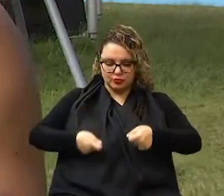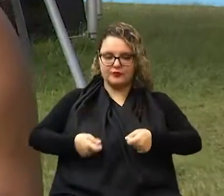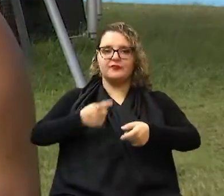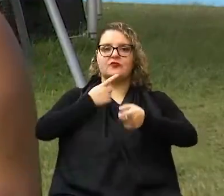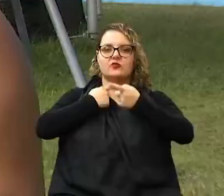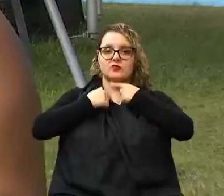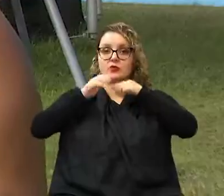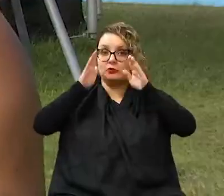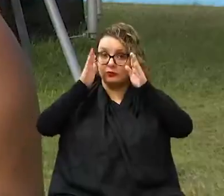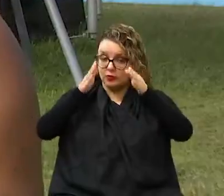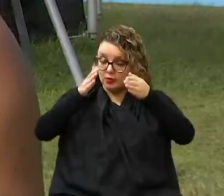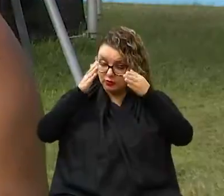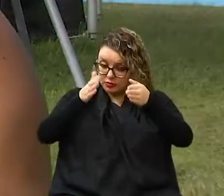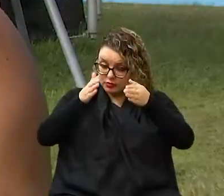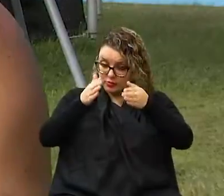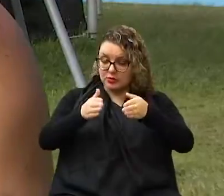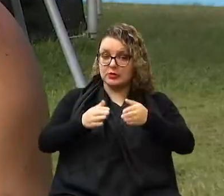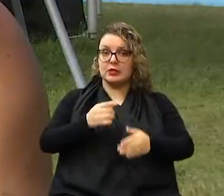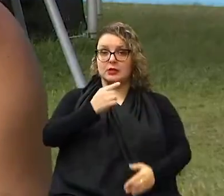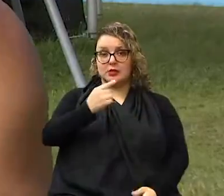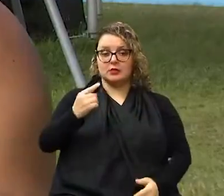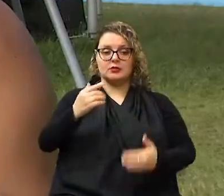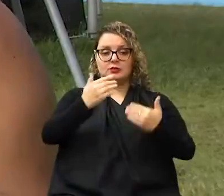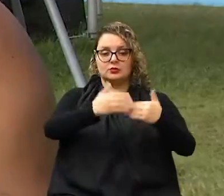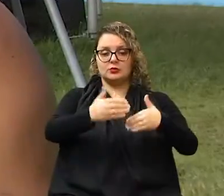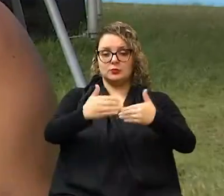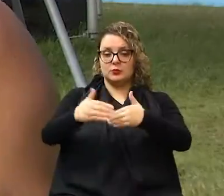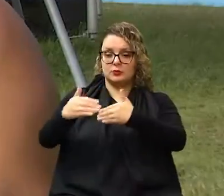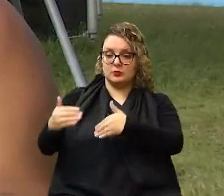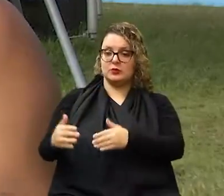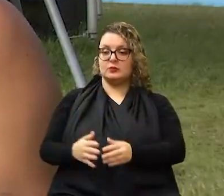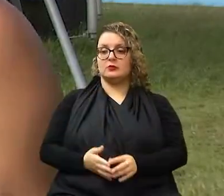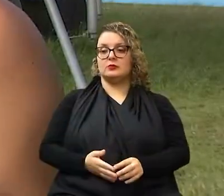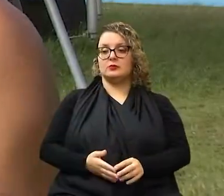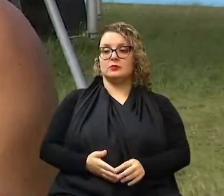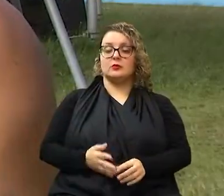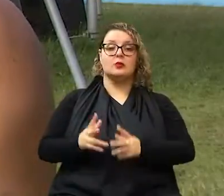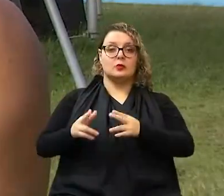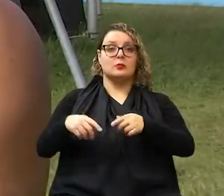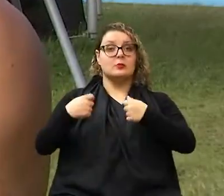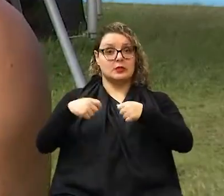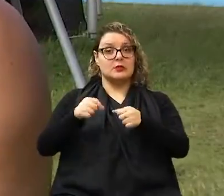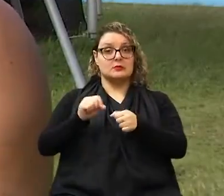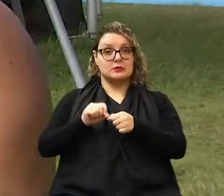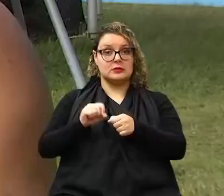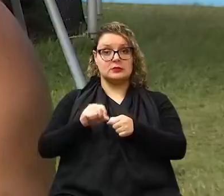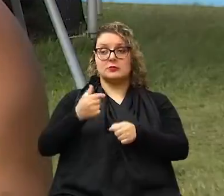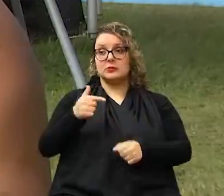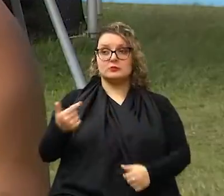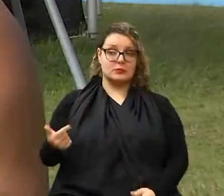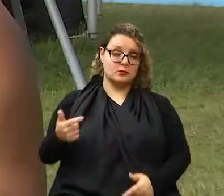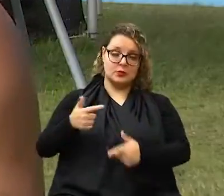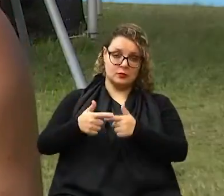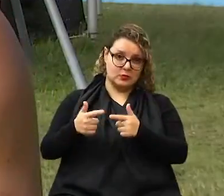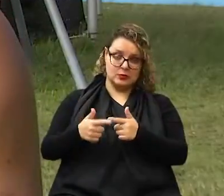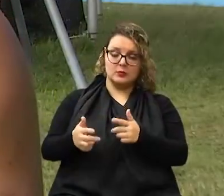disciplina, concentração para fazer cada prova como deve ser feito.